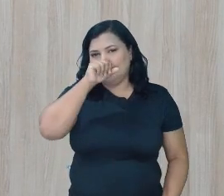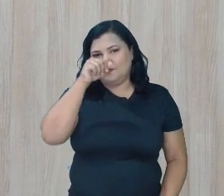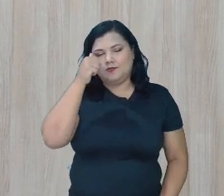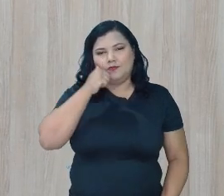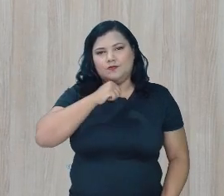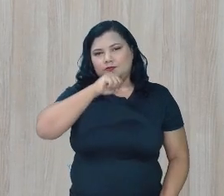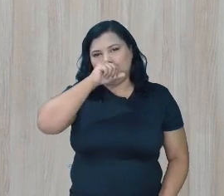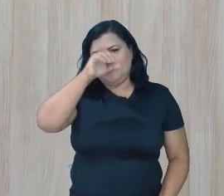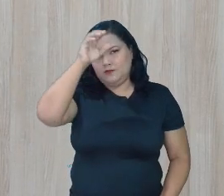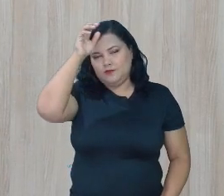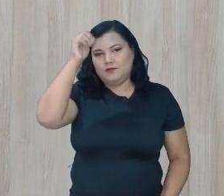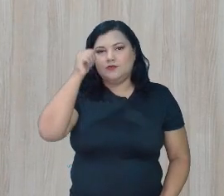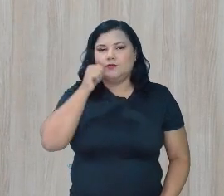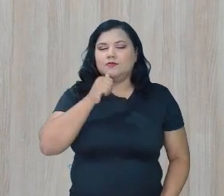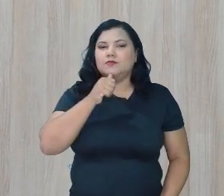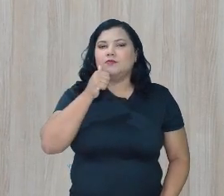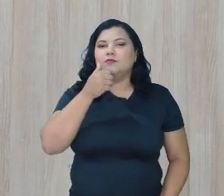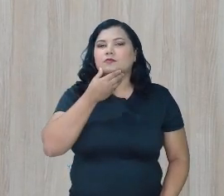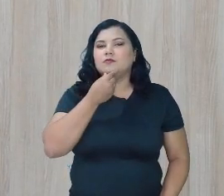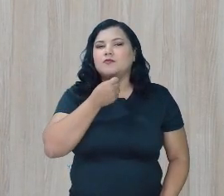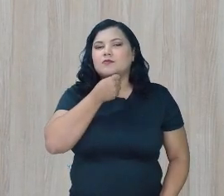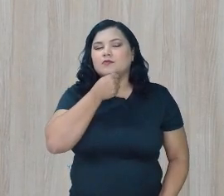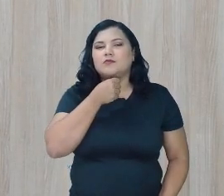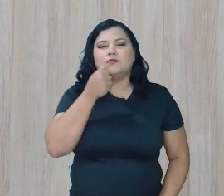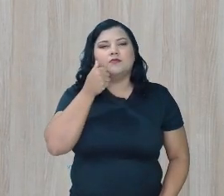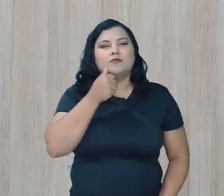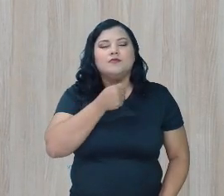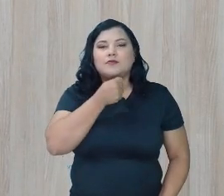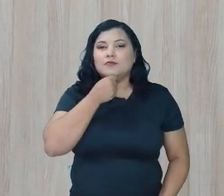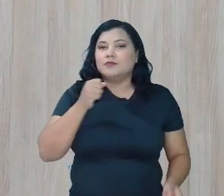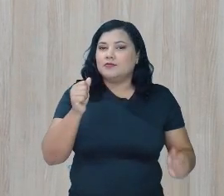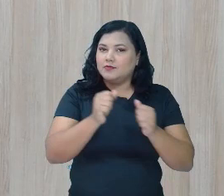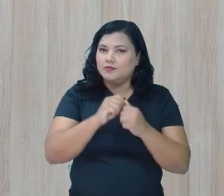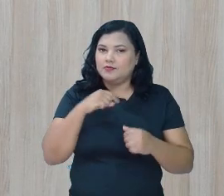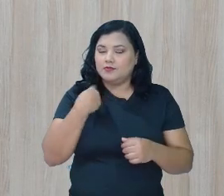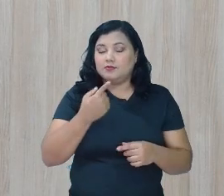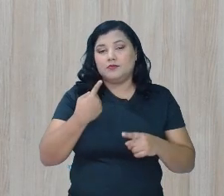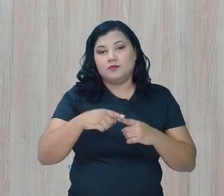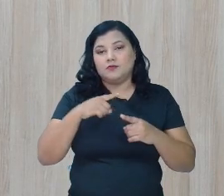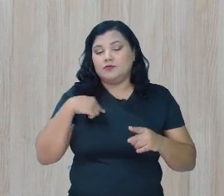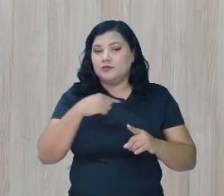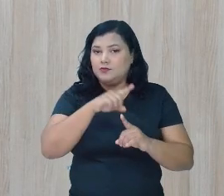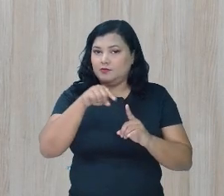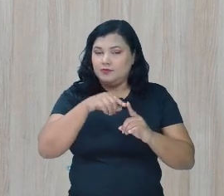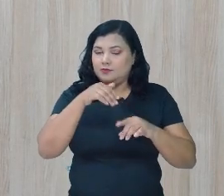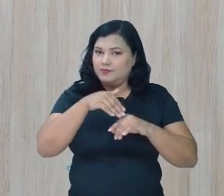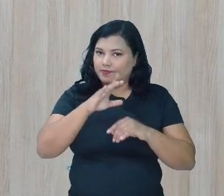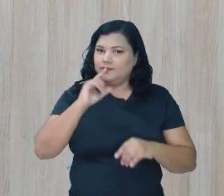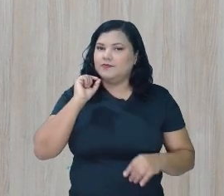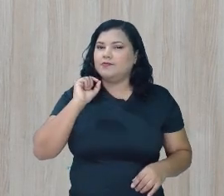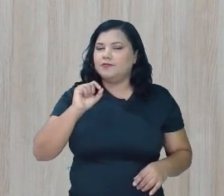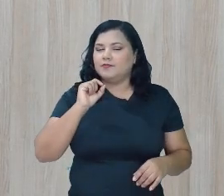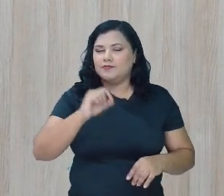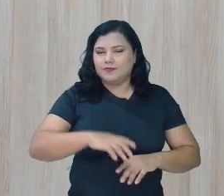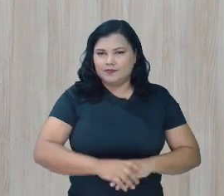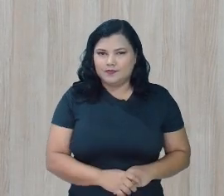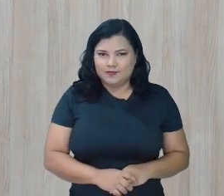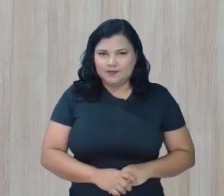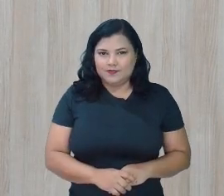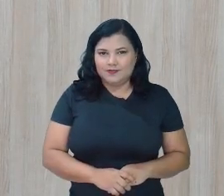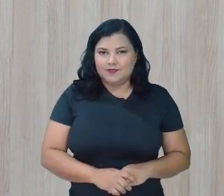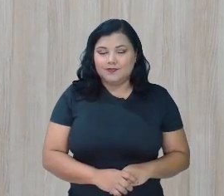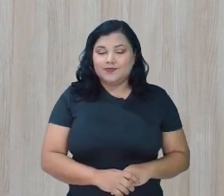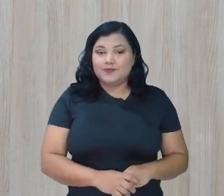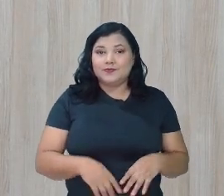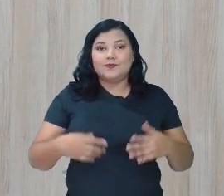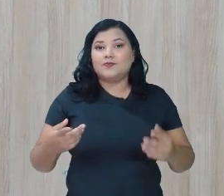responsável, tia, avô, avó, junto conosco, porque o nosso maior objetivo é levar